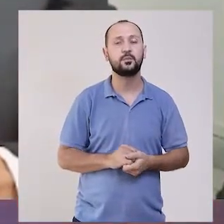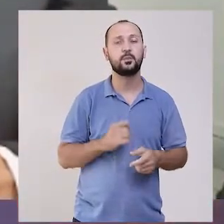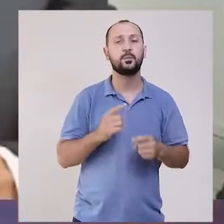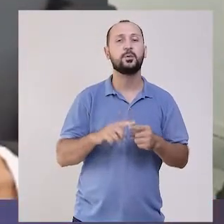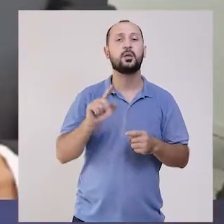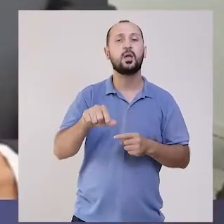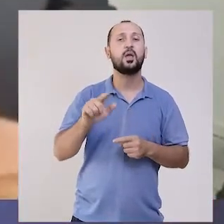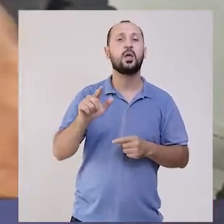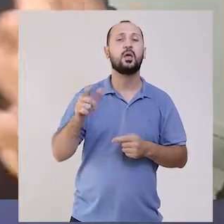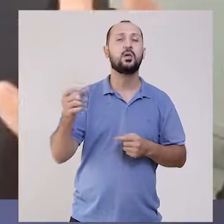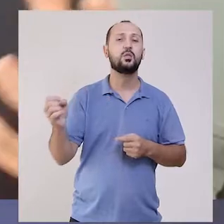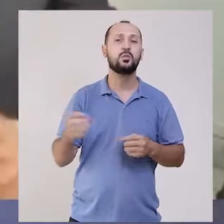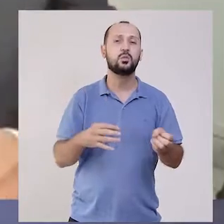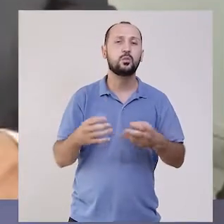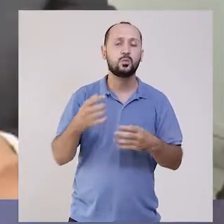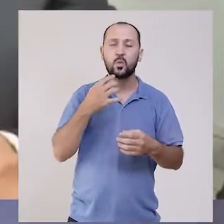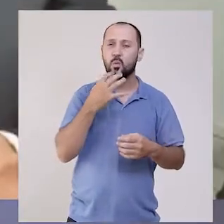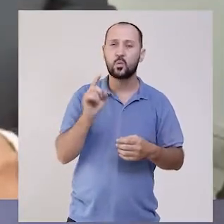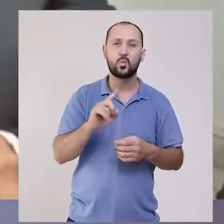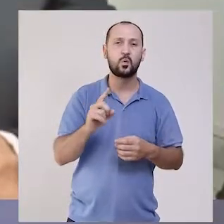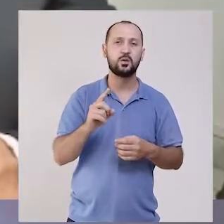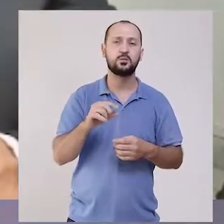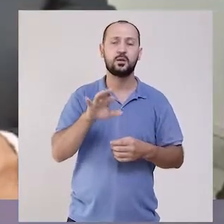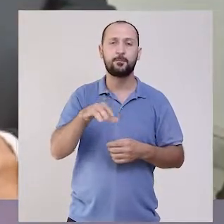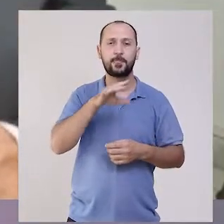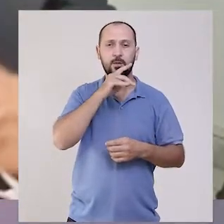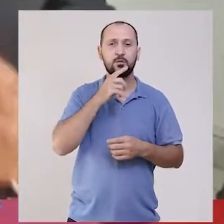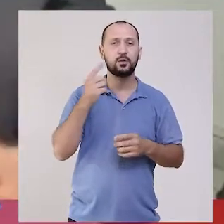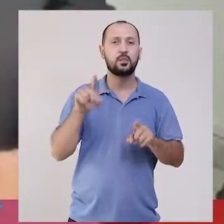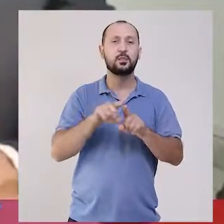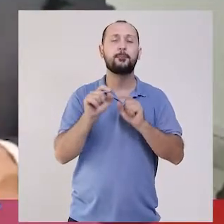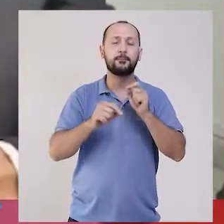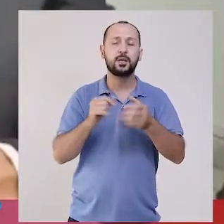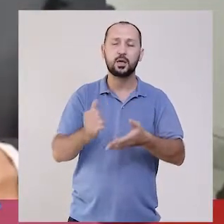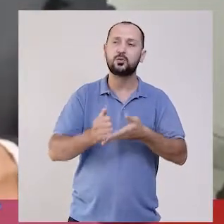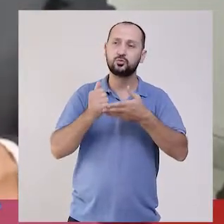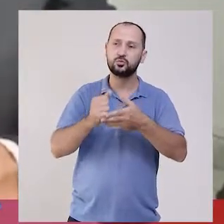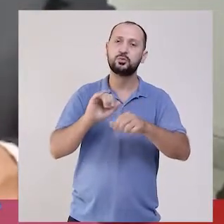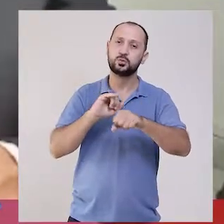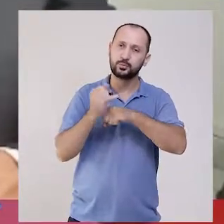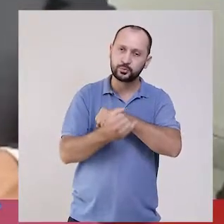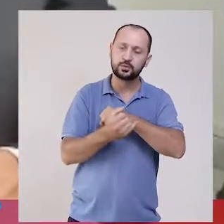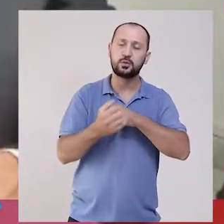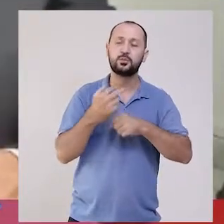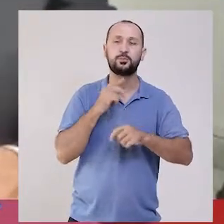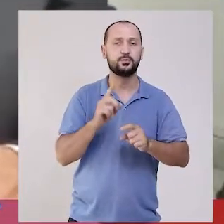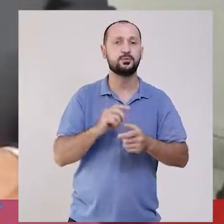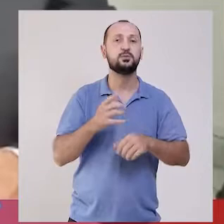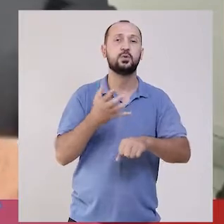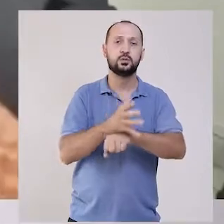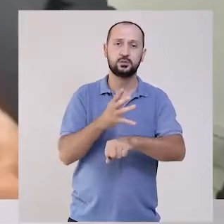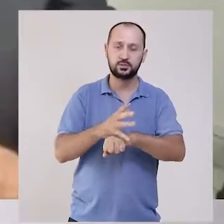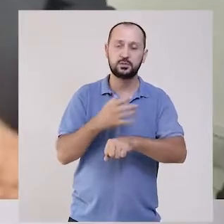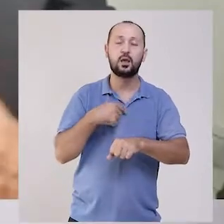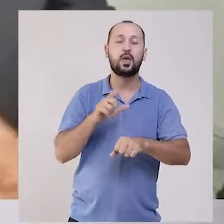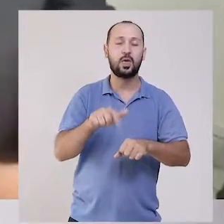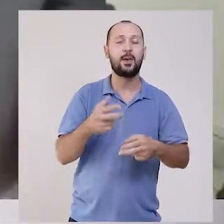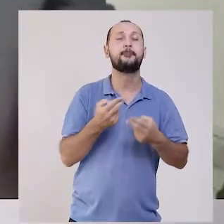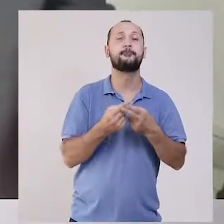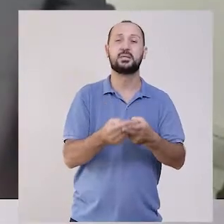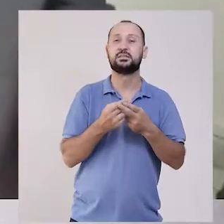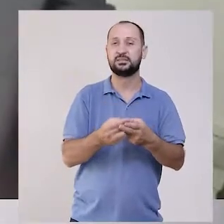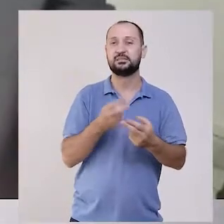Porque senão nós vamos ter uma população cativeira, isso é ruim, isso aí também diminui a imunidade, sabe? É um exercício